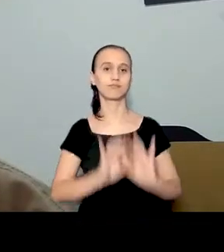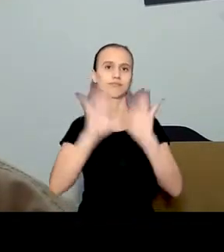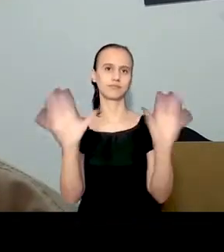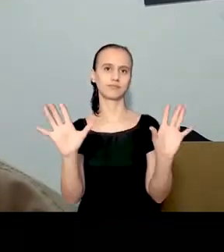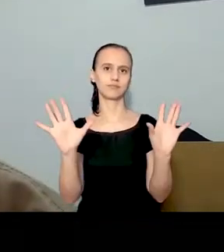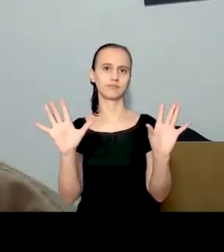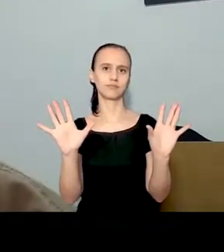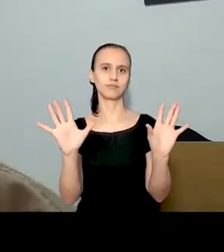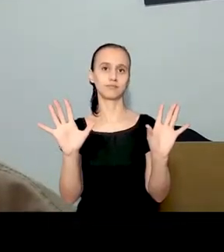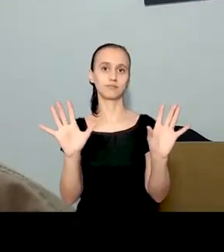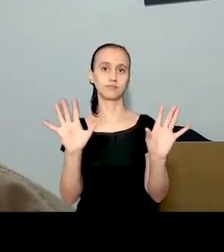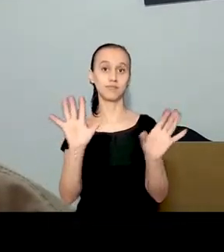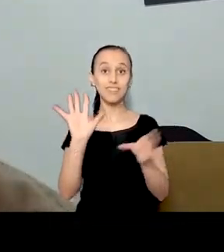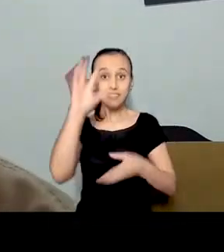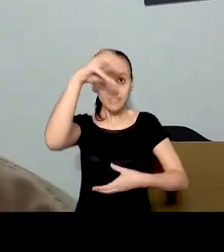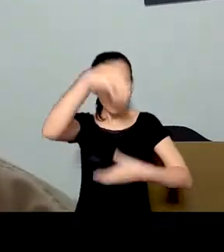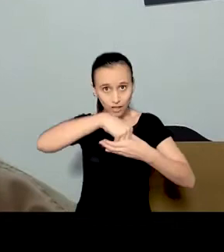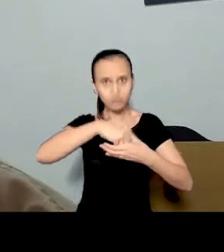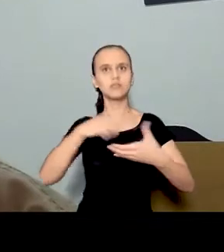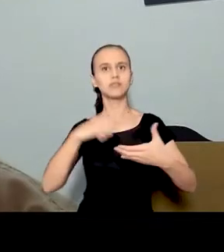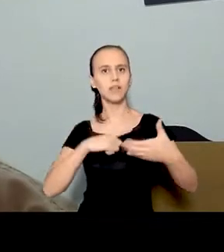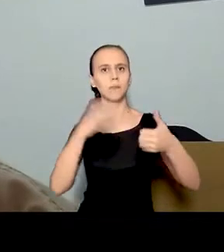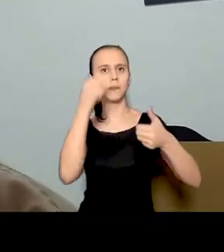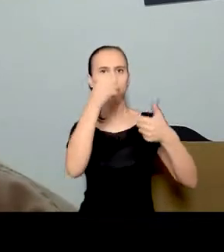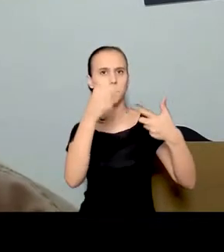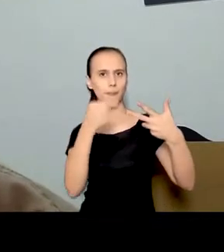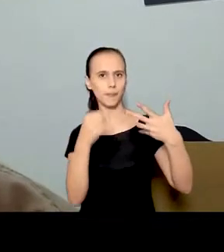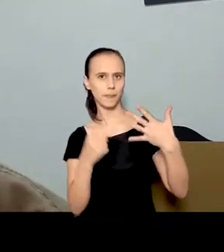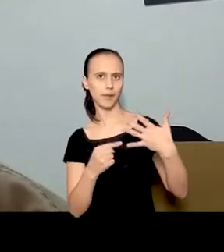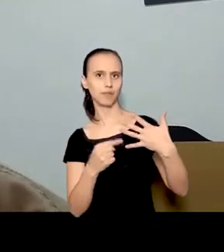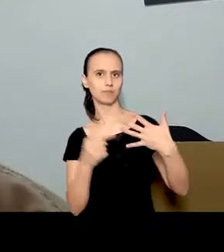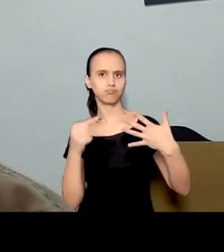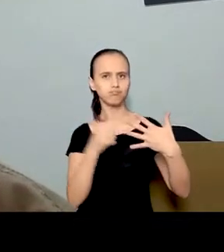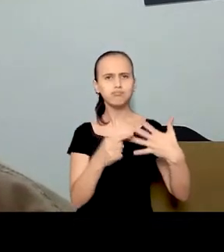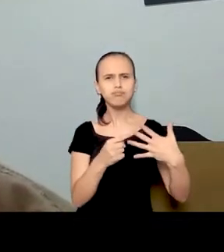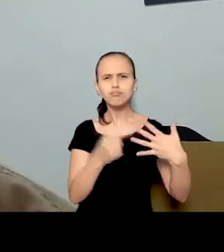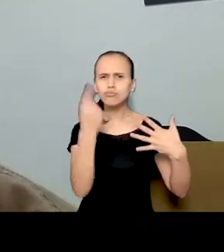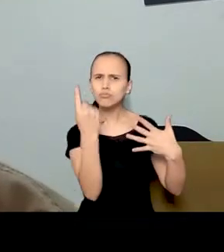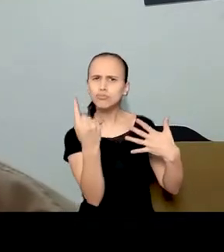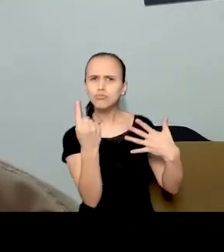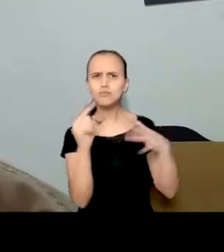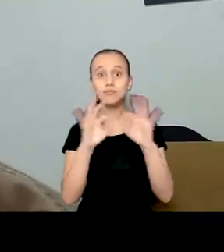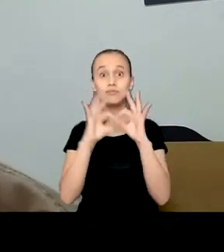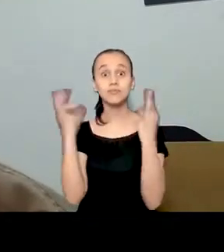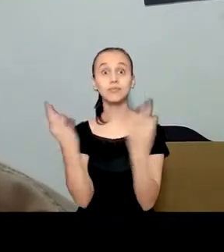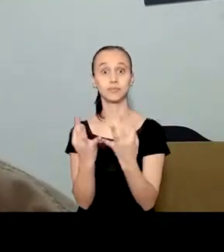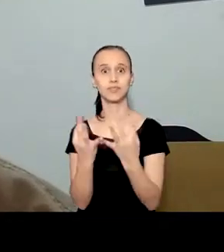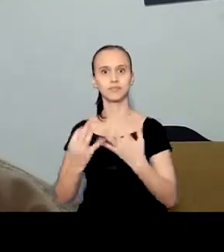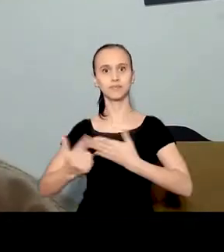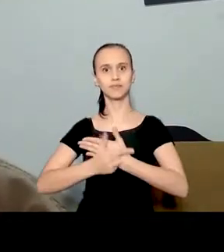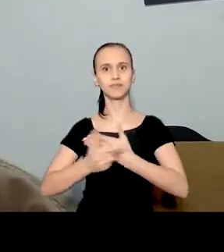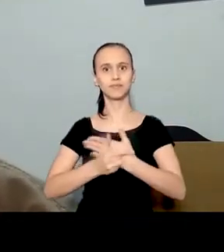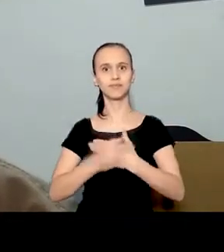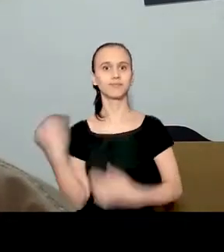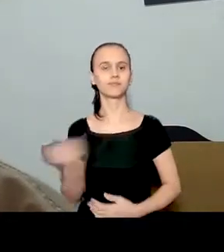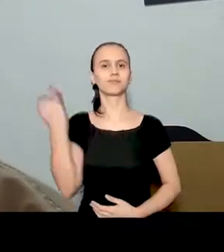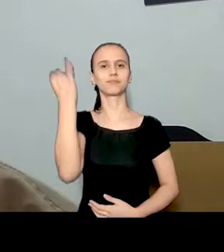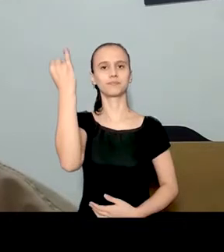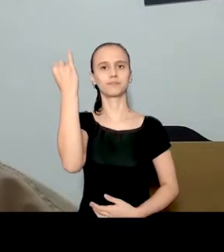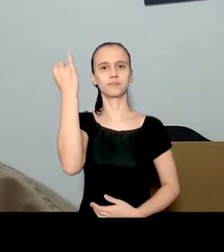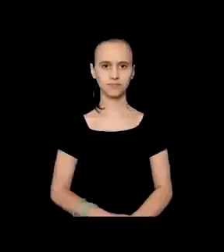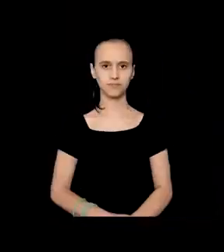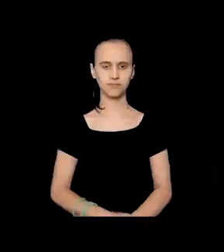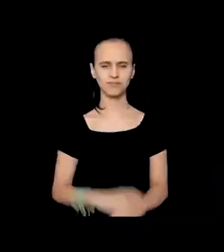é o que ele chama de liberdade. Ela se faz em várias etapas, e dentro dessas etapas, a família cumpre um papel